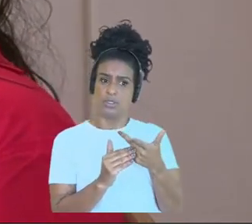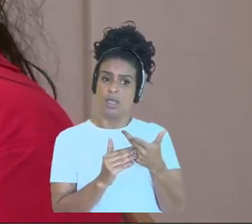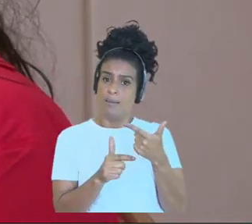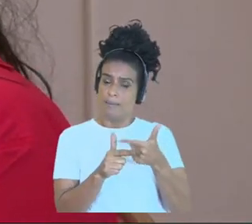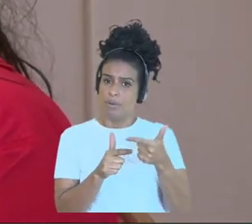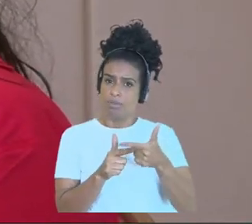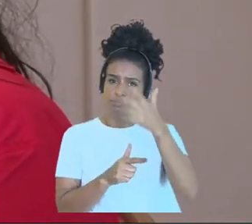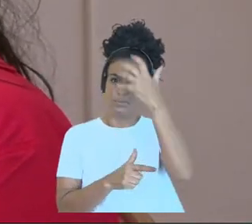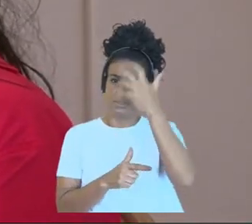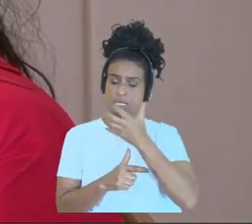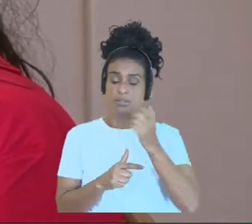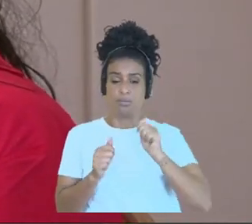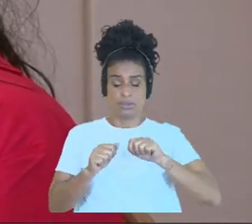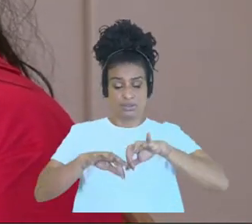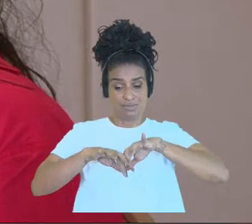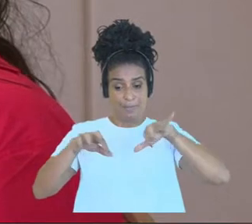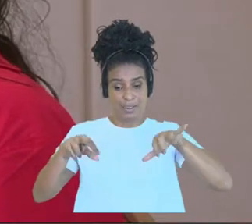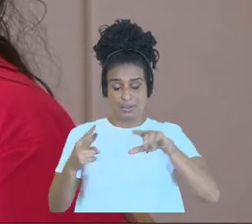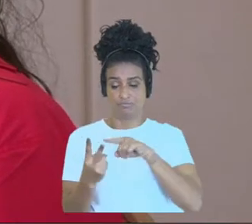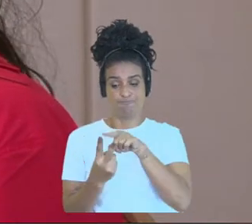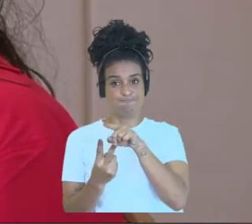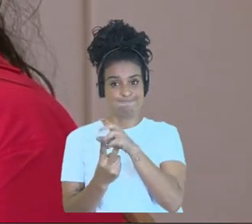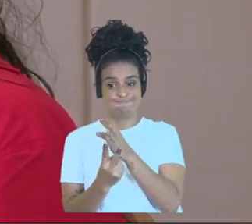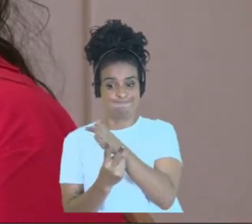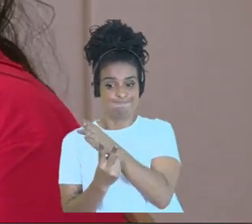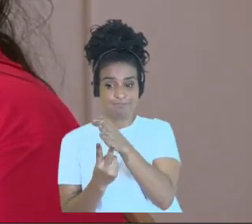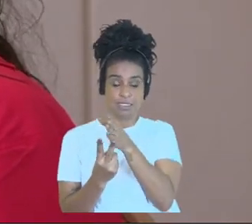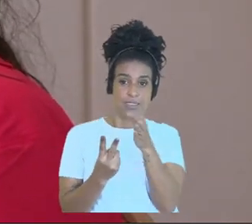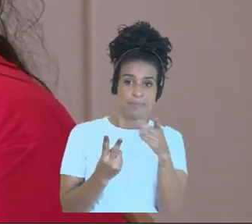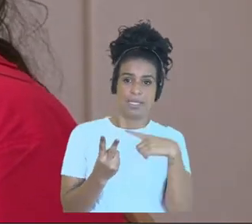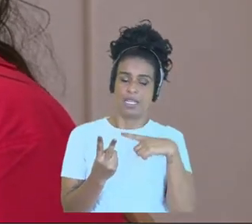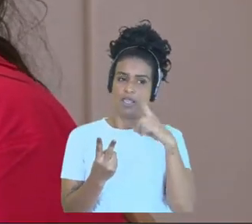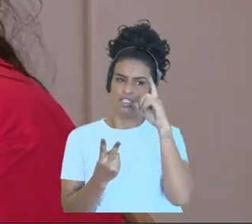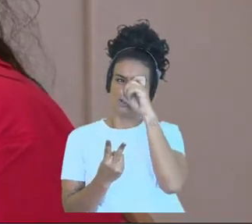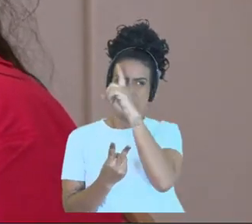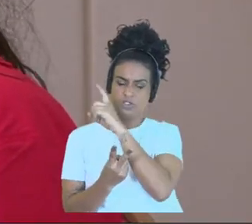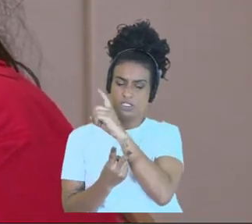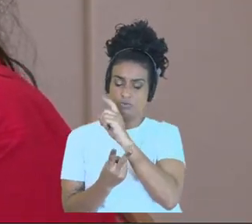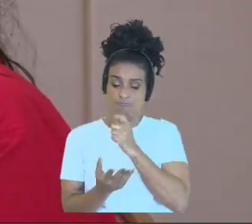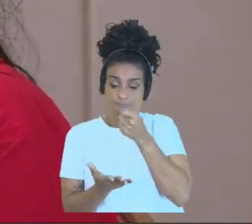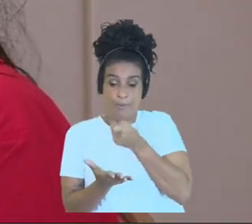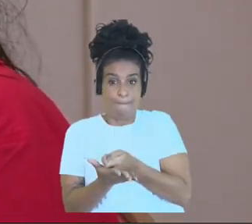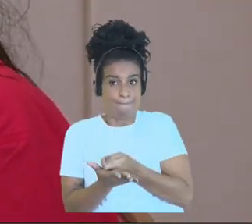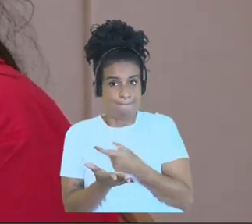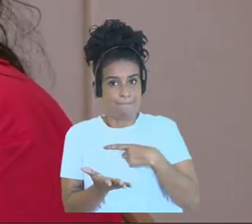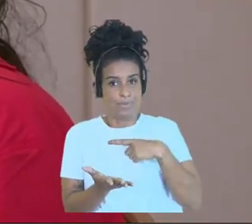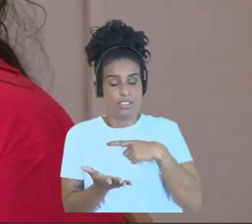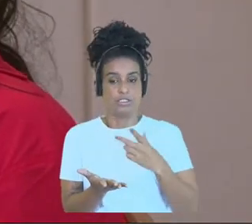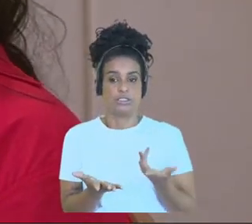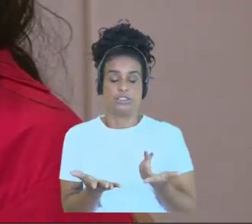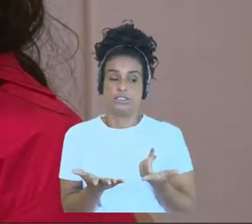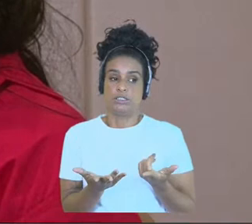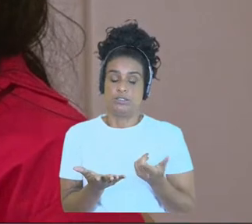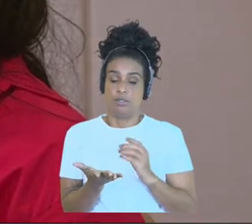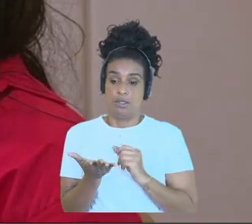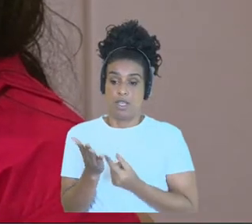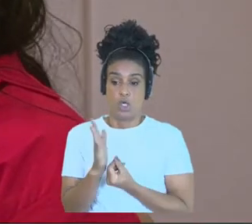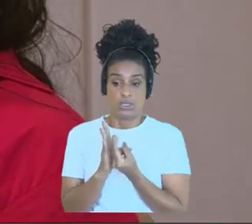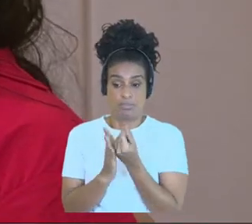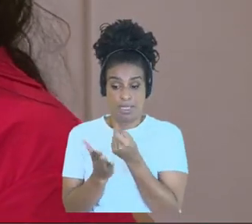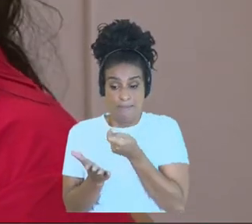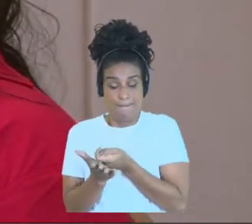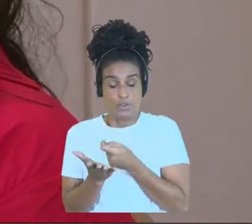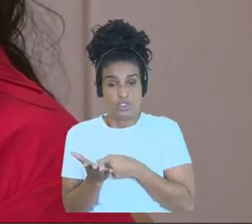coisa é fazer essa separação. Eu acho que é muito difícil a gente mexer no orçamento impositivo. Certo? Acho que o orçamento